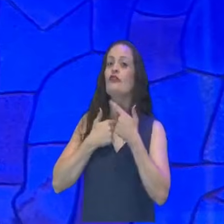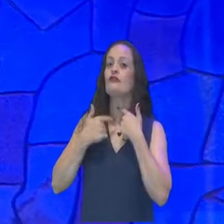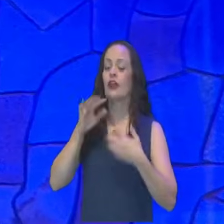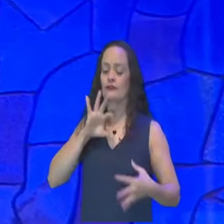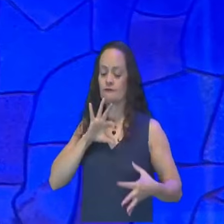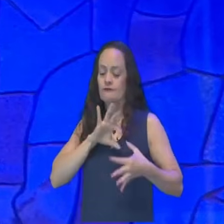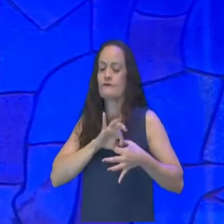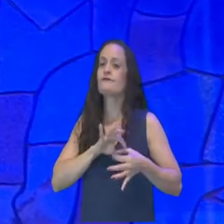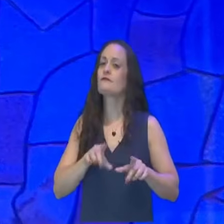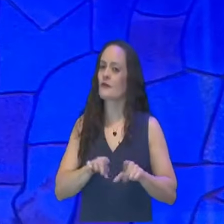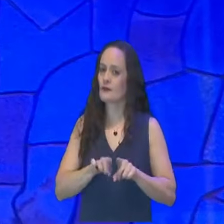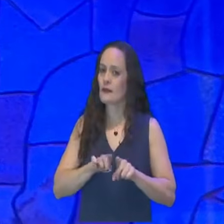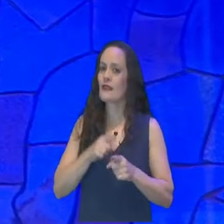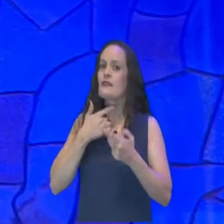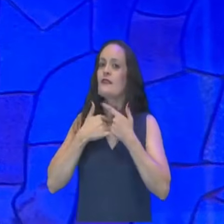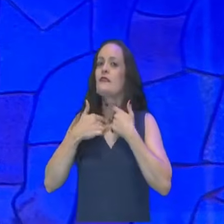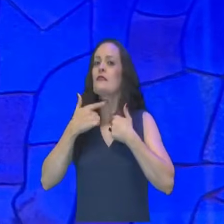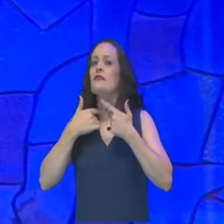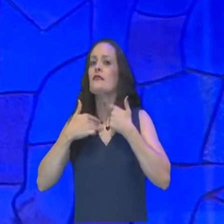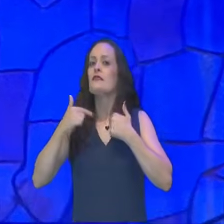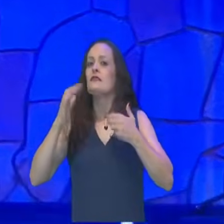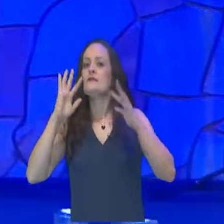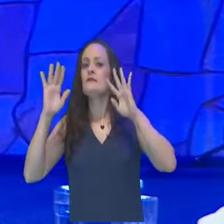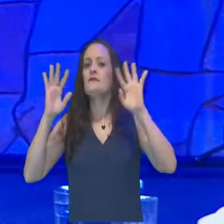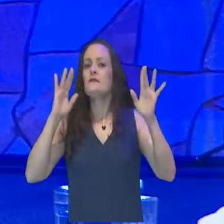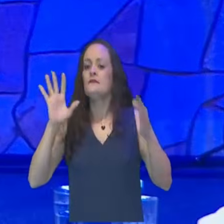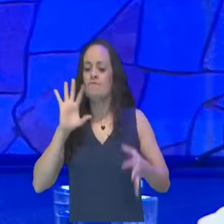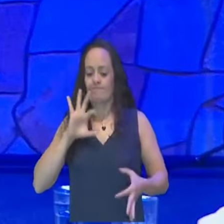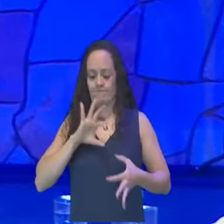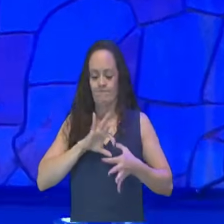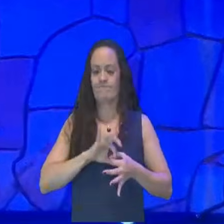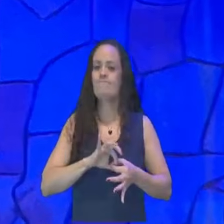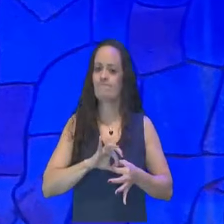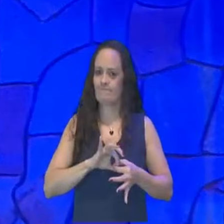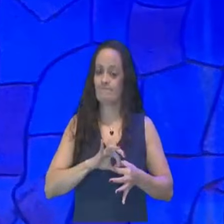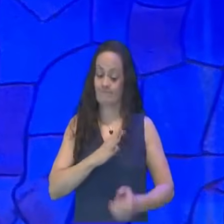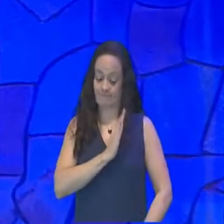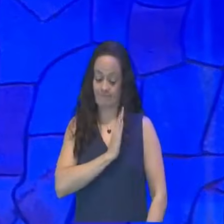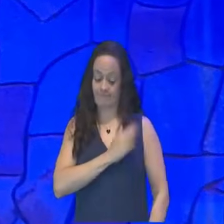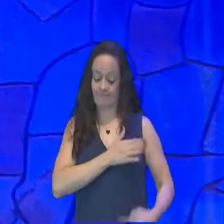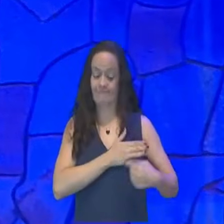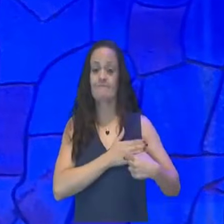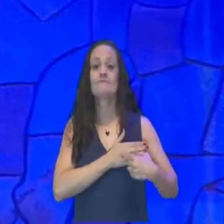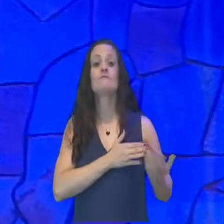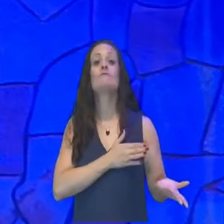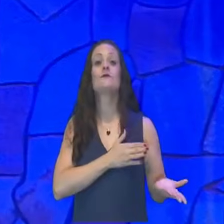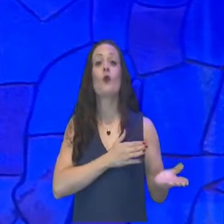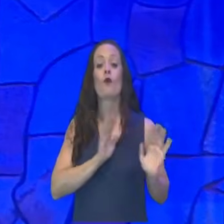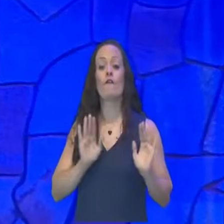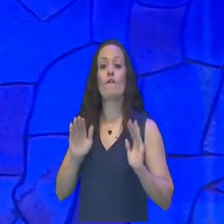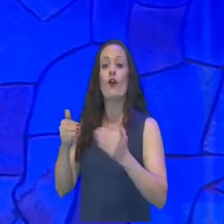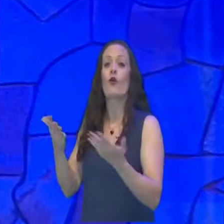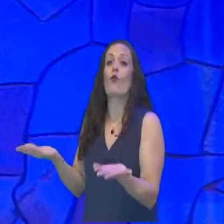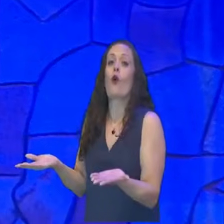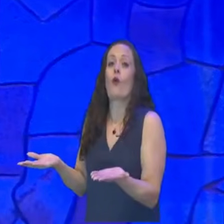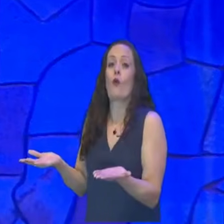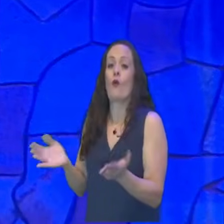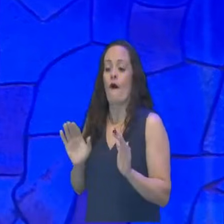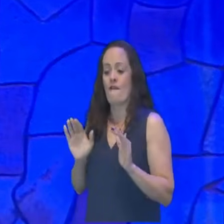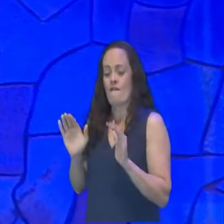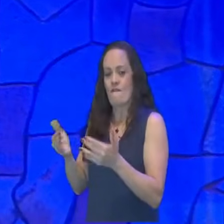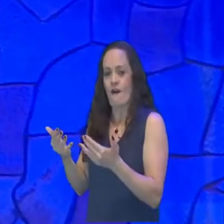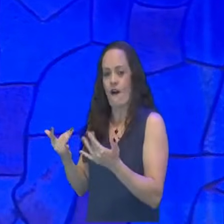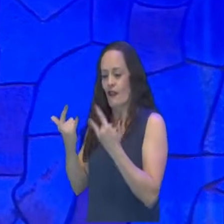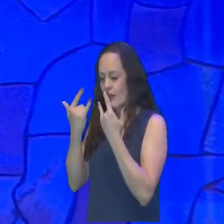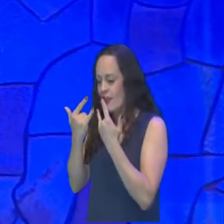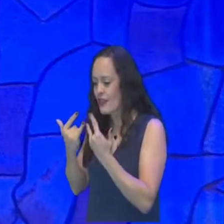os desejos. E inevitavelmente, o coração se inclina para aquilo que ele estima, para aquilo que mais